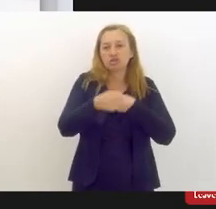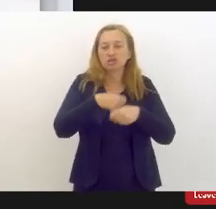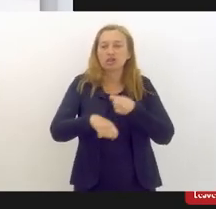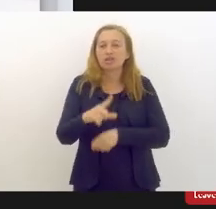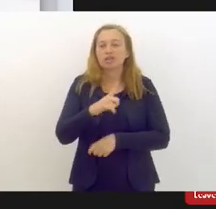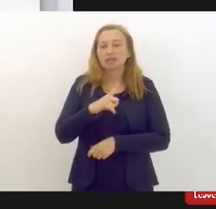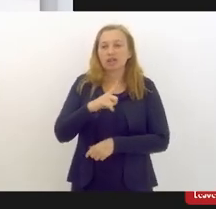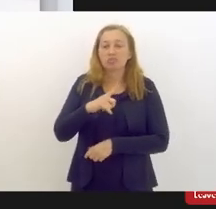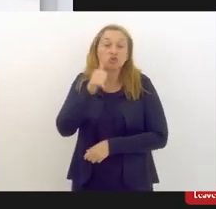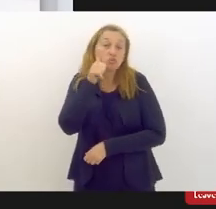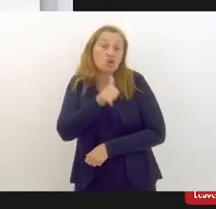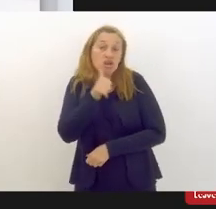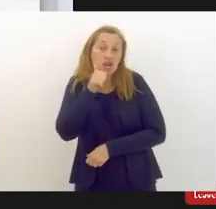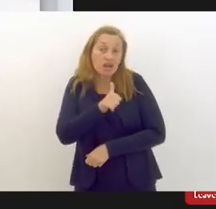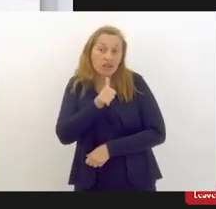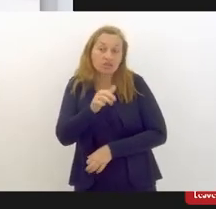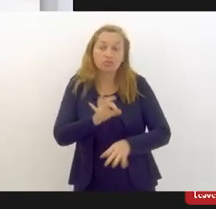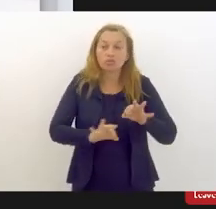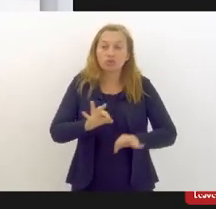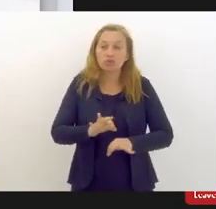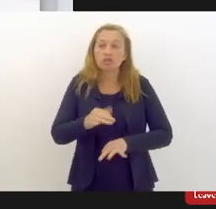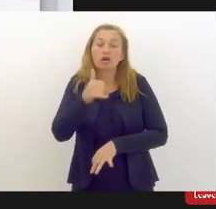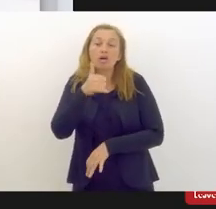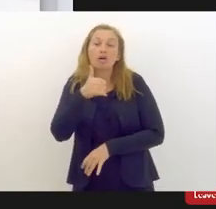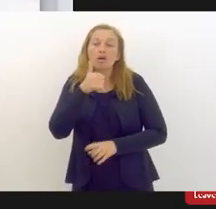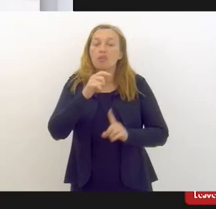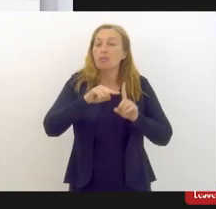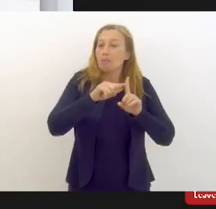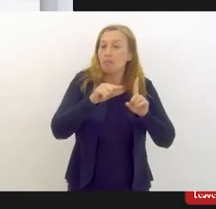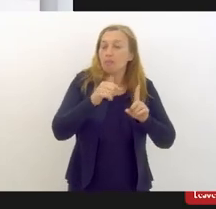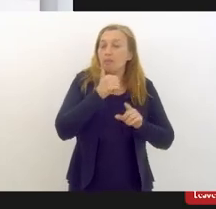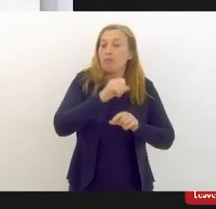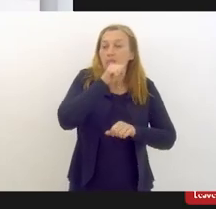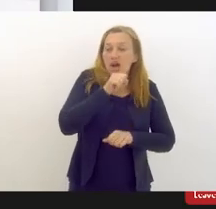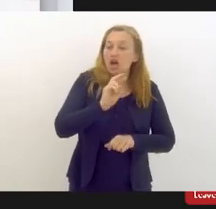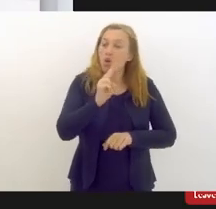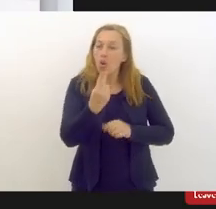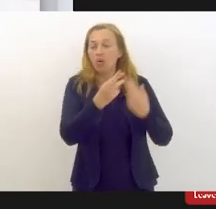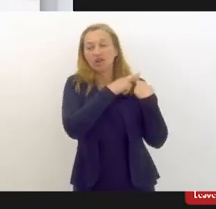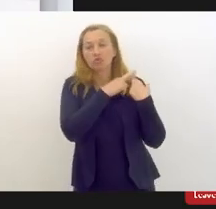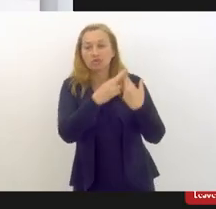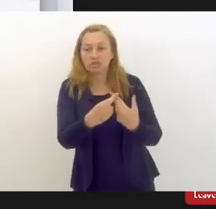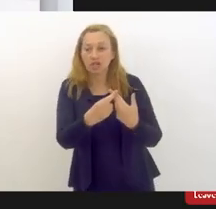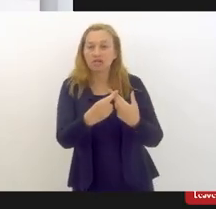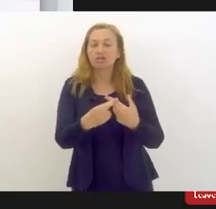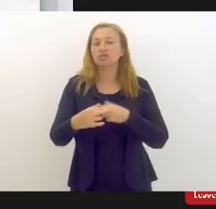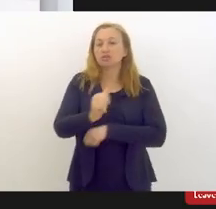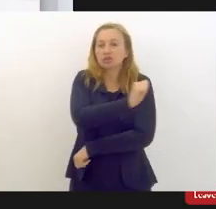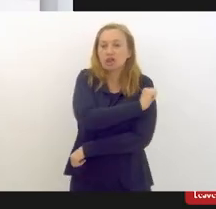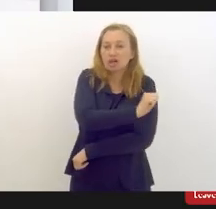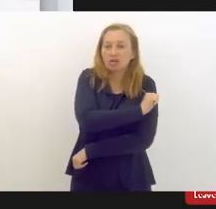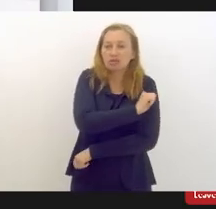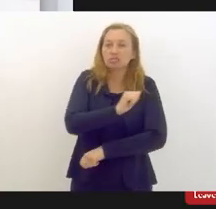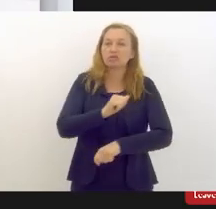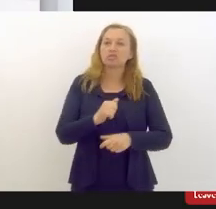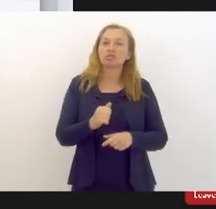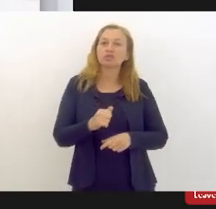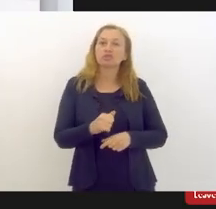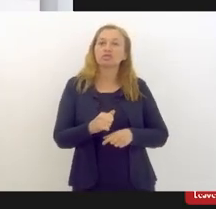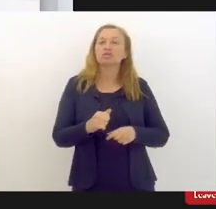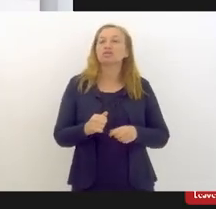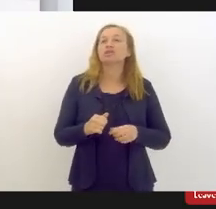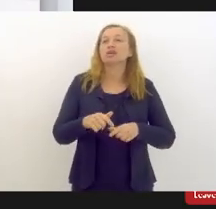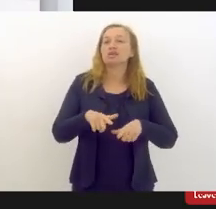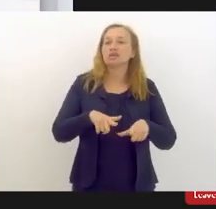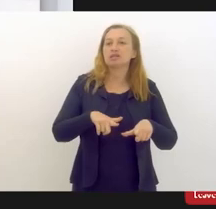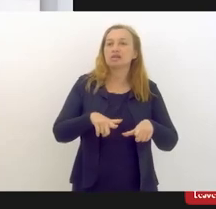temos mulheres, né, que são mães ou responsáveis dos nossos alunos, atuando efetivamente nessas ações